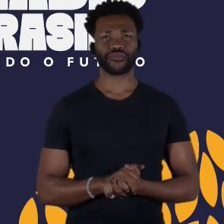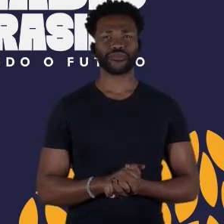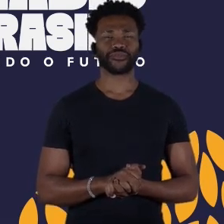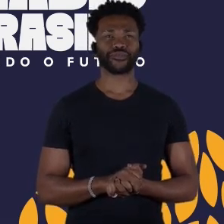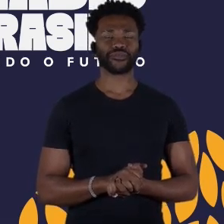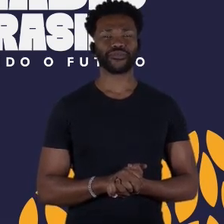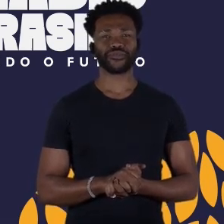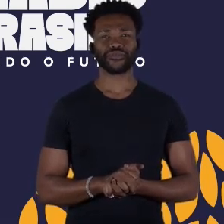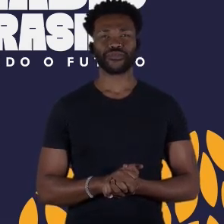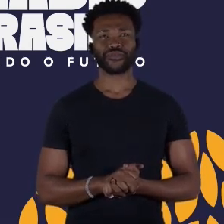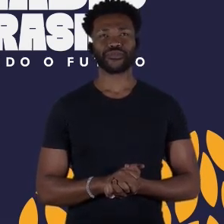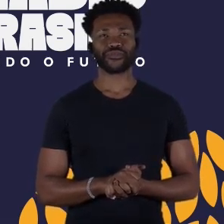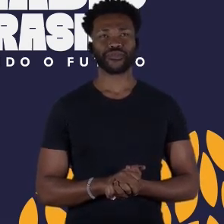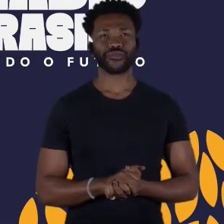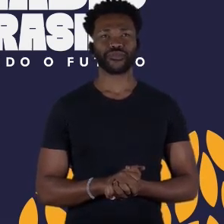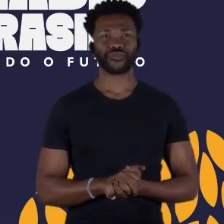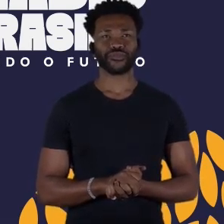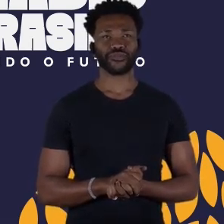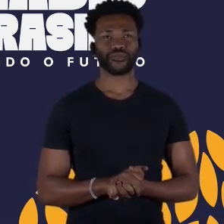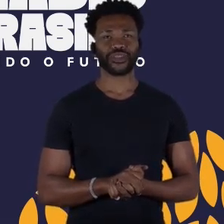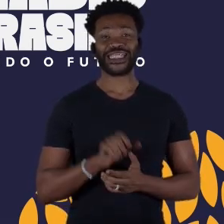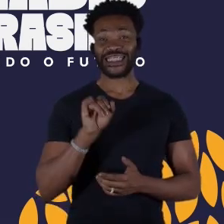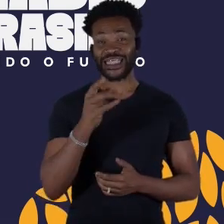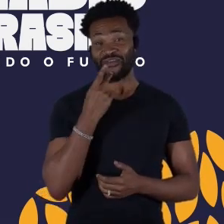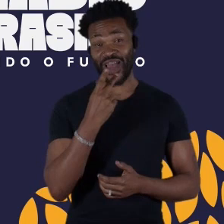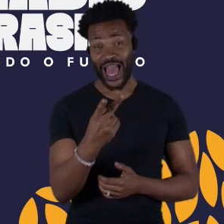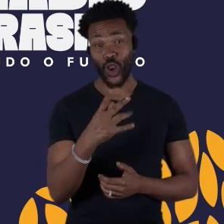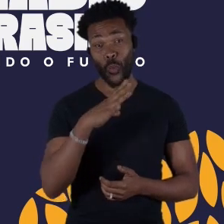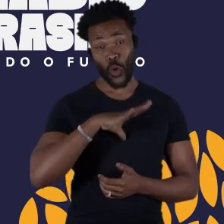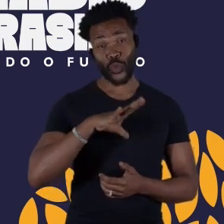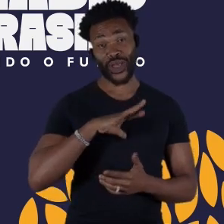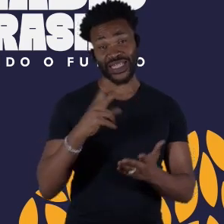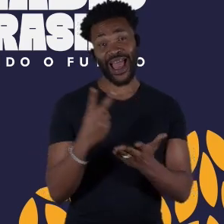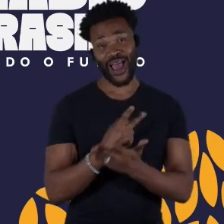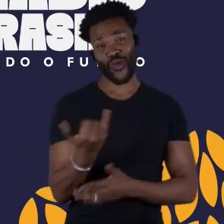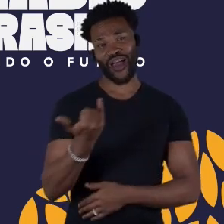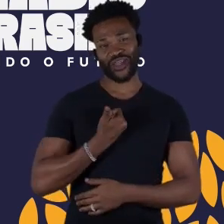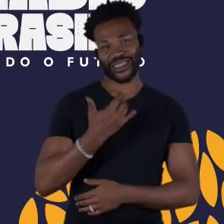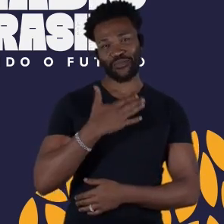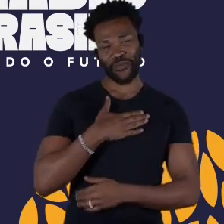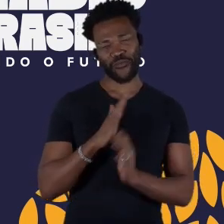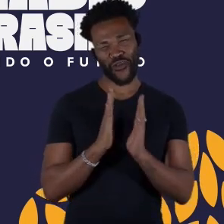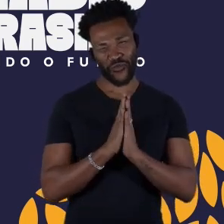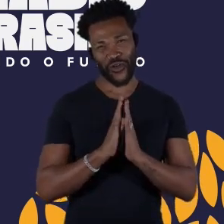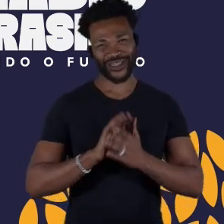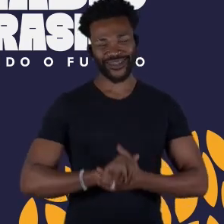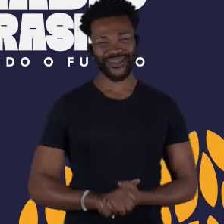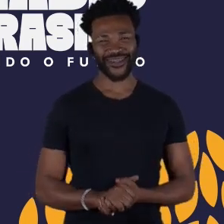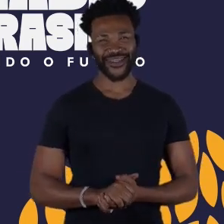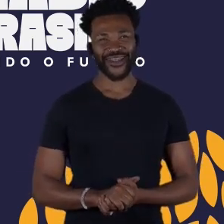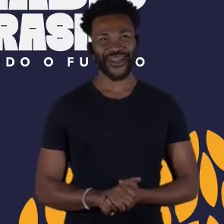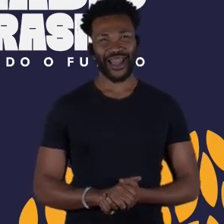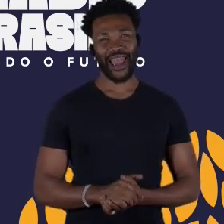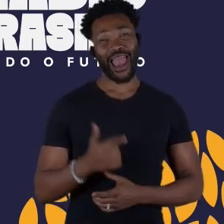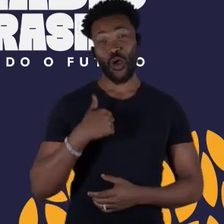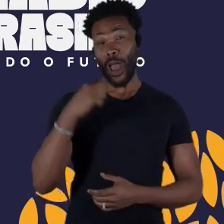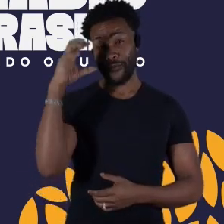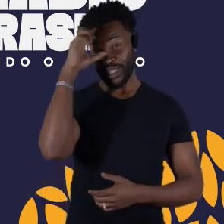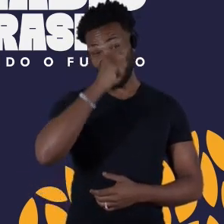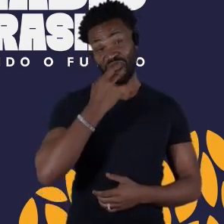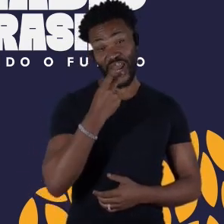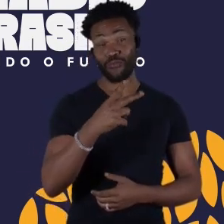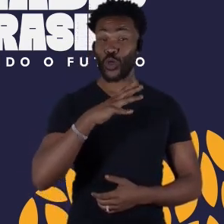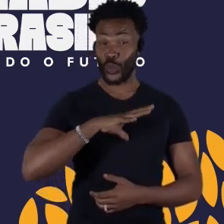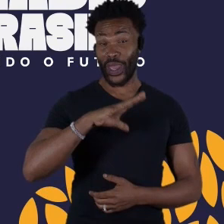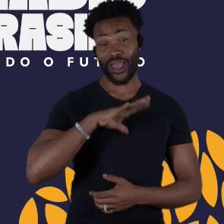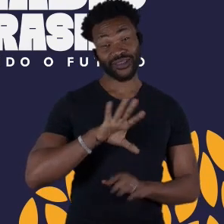Bias. Me corrigem quando falo errado, hein? É assim que eu aprendi a falar